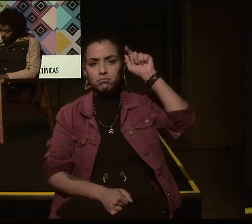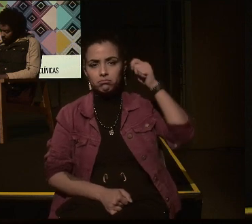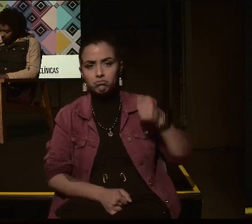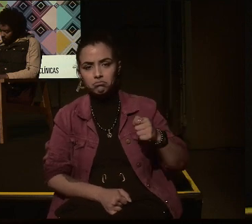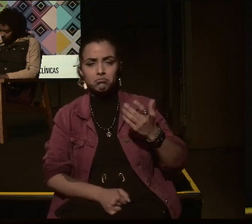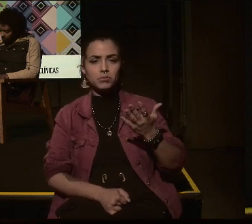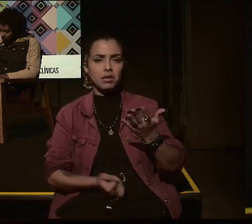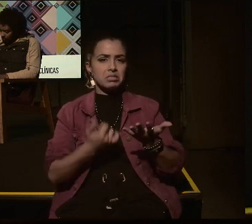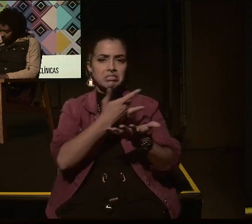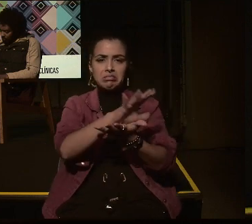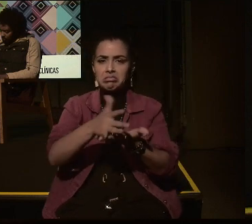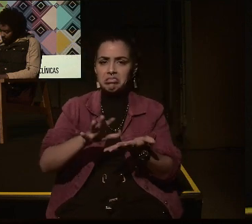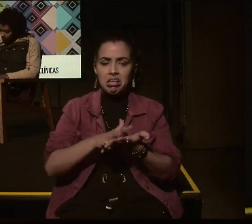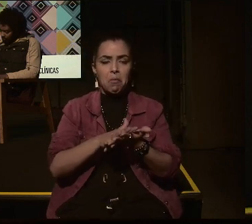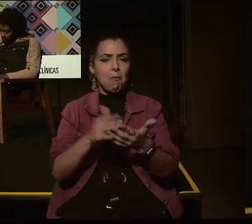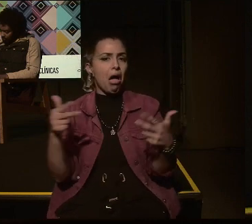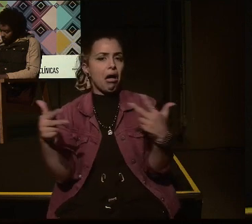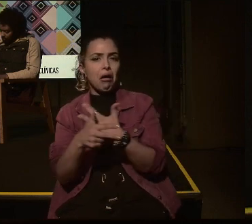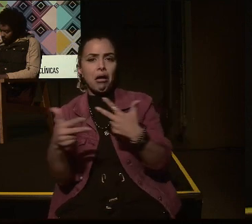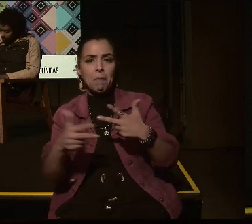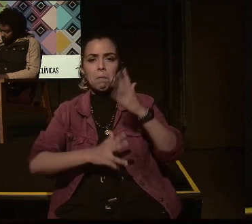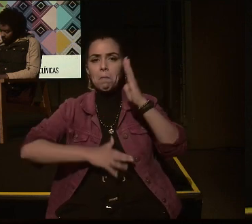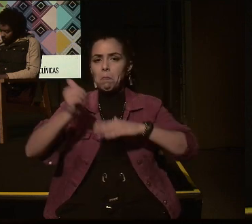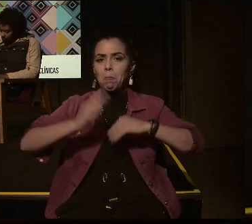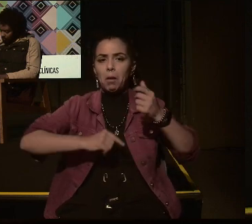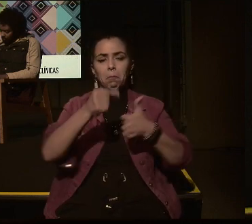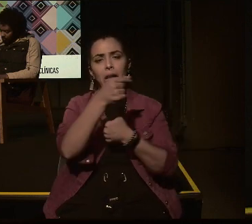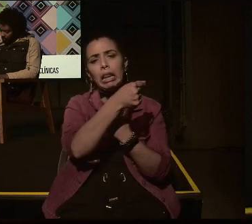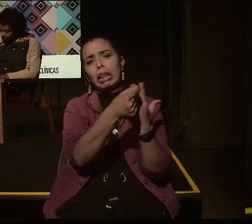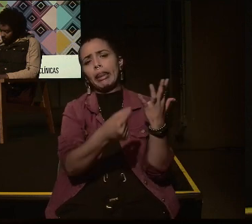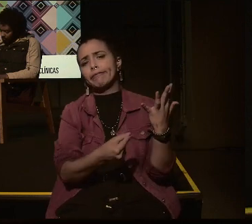o rap, o que